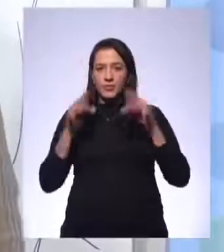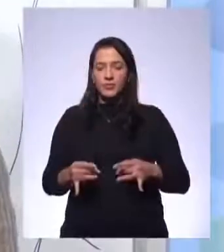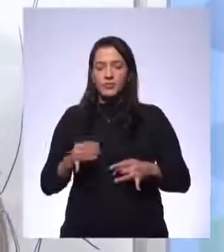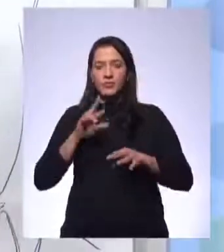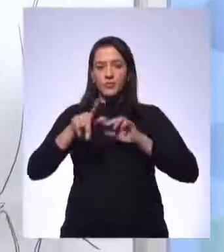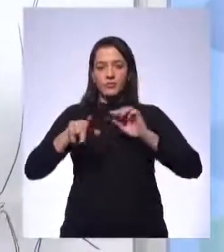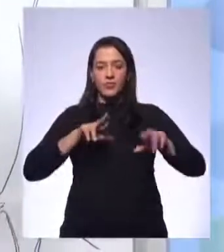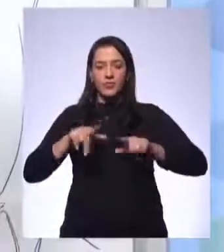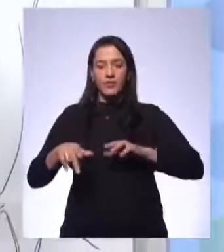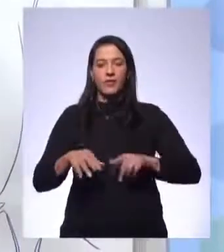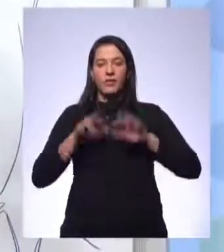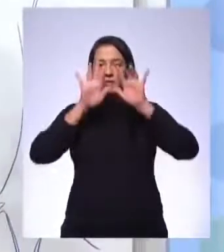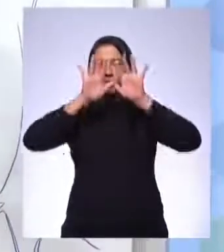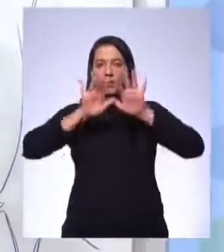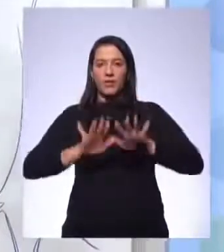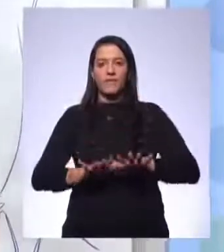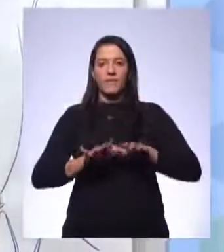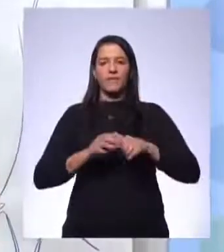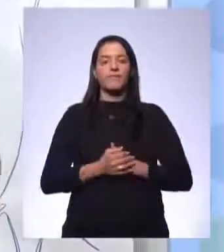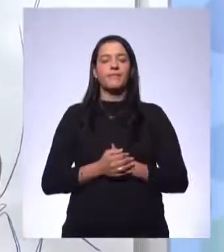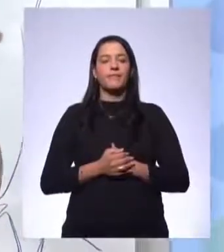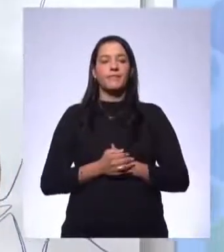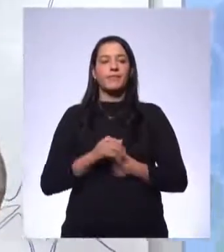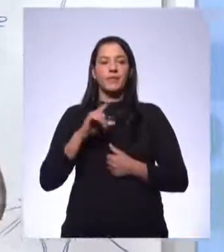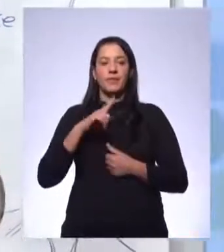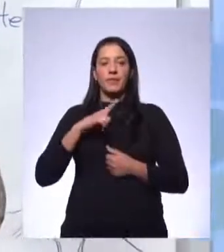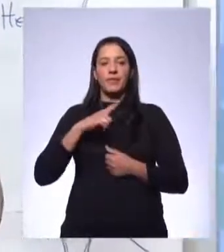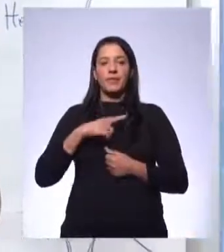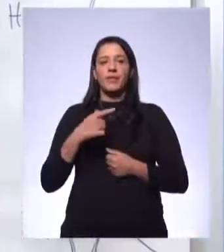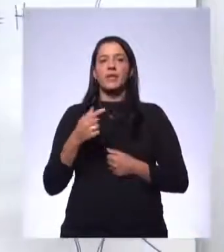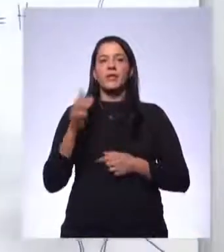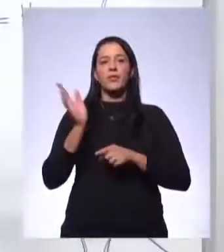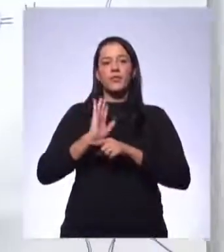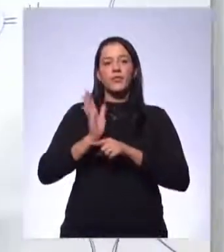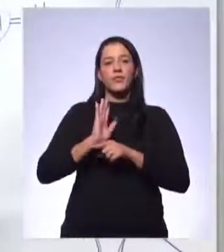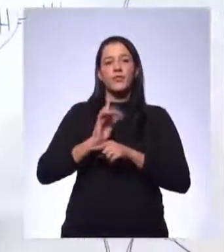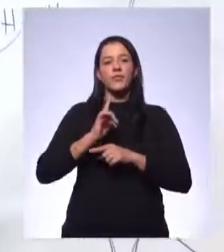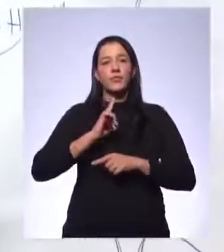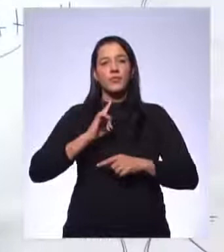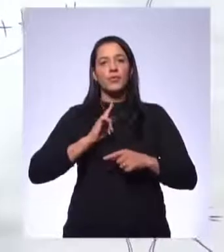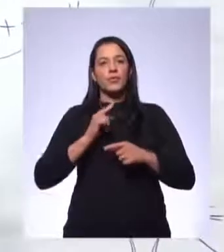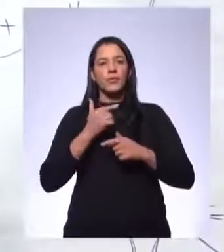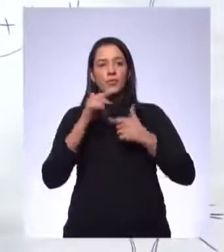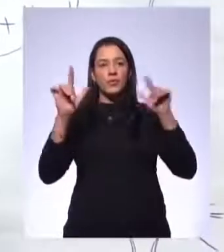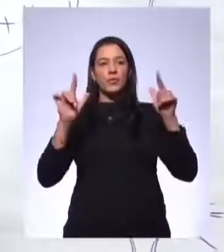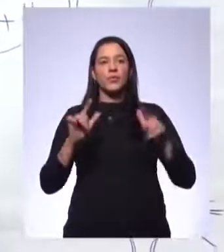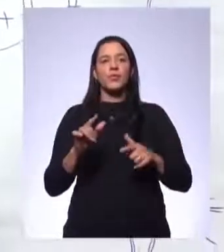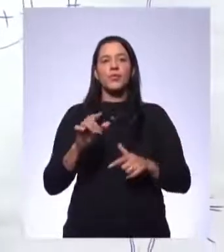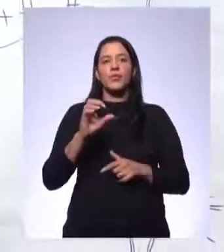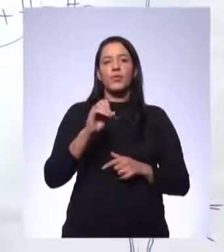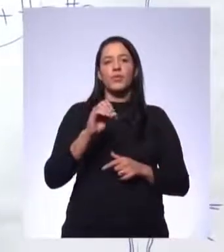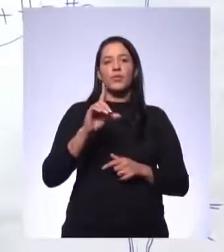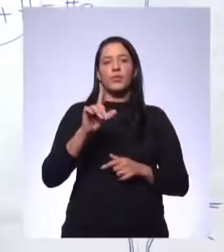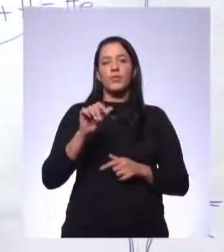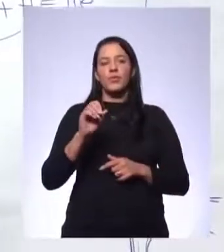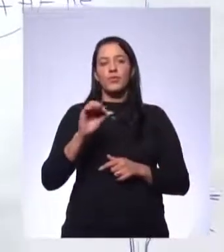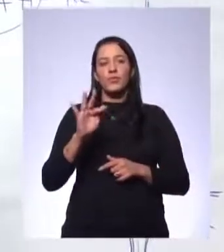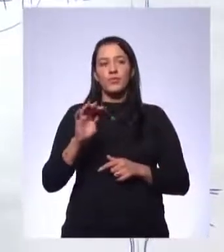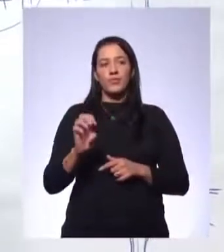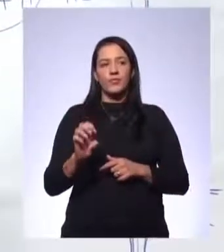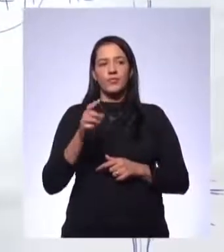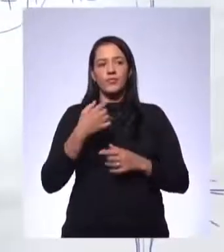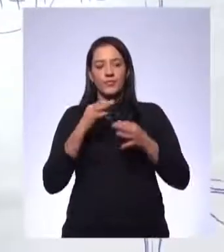caramba. Eu acho legal. Tem até um filme aí que chama, eu esqueci o nome, mas tem o Olaf, que é um bonequinho de neve lá e tal.